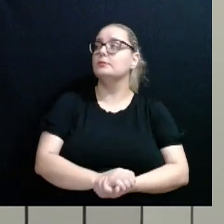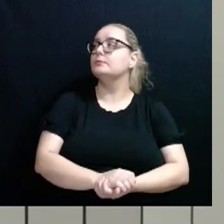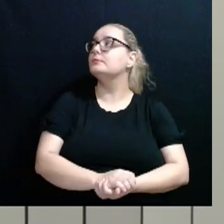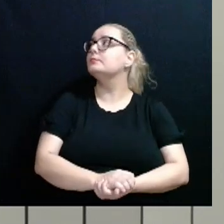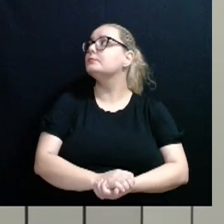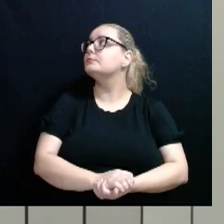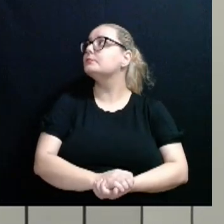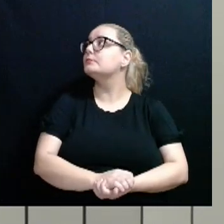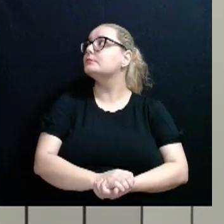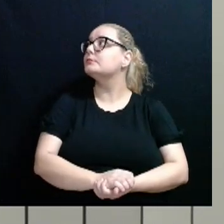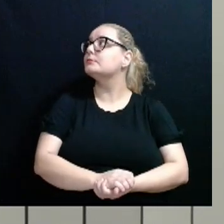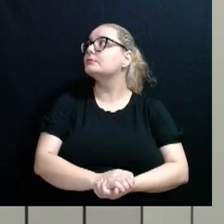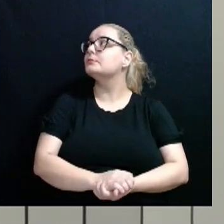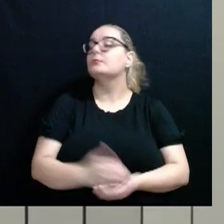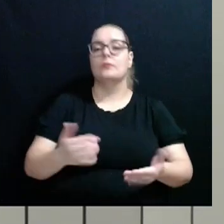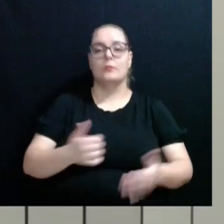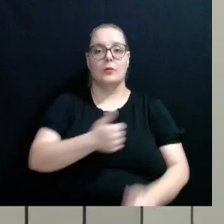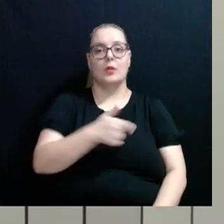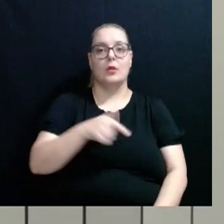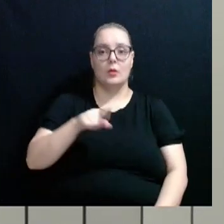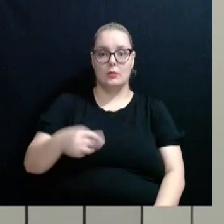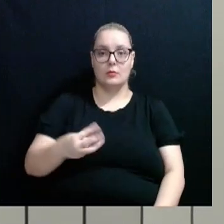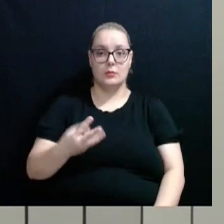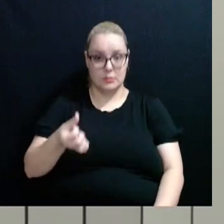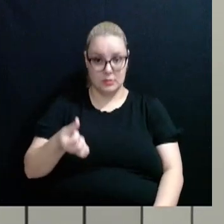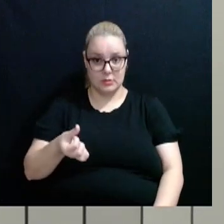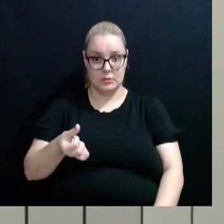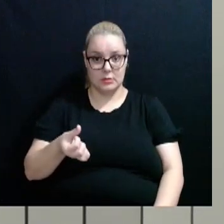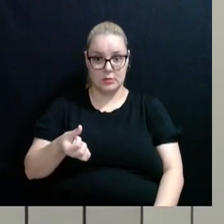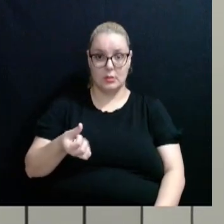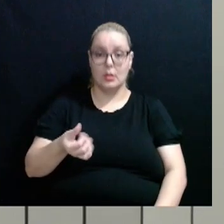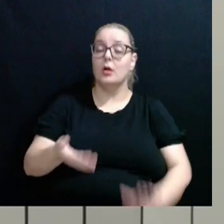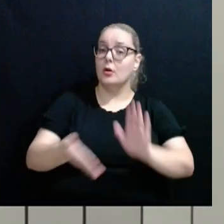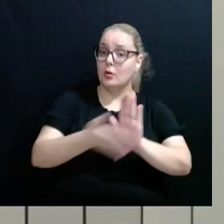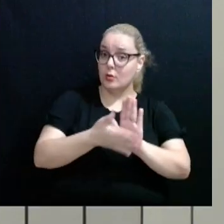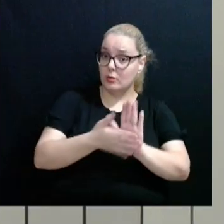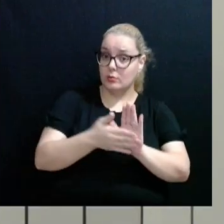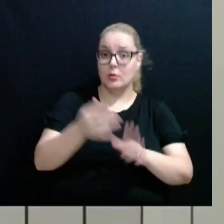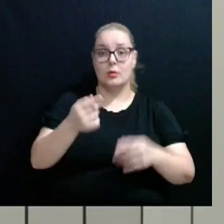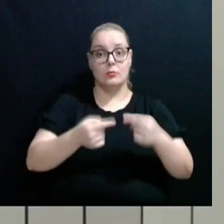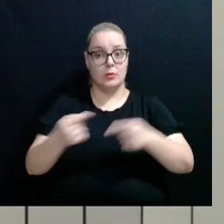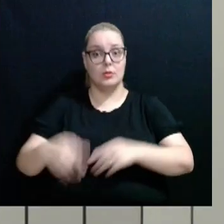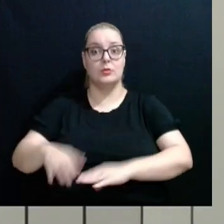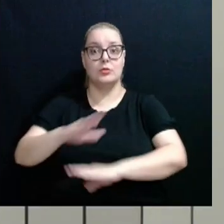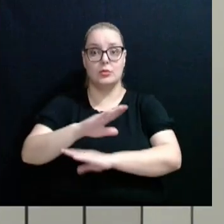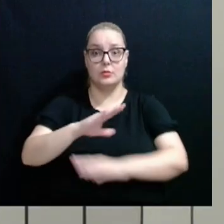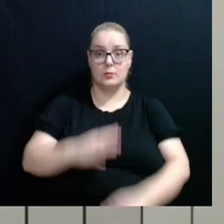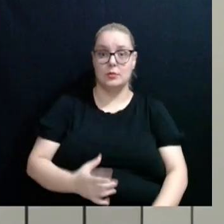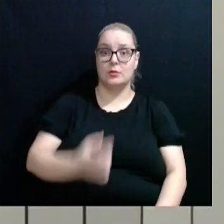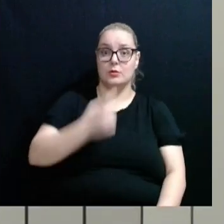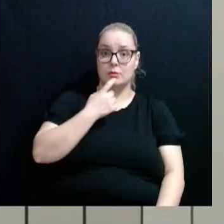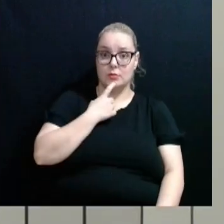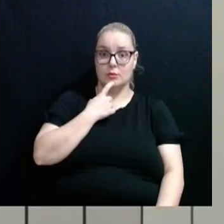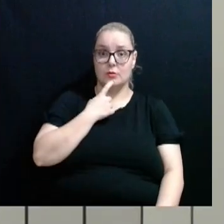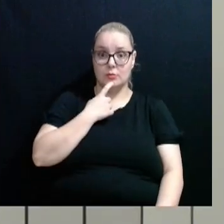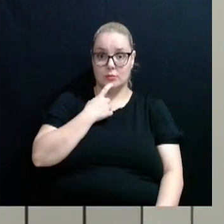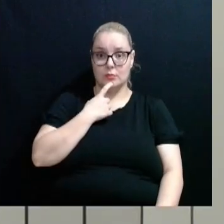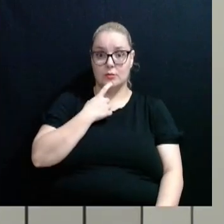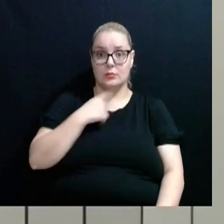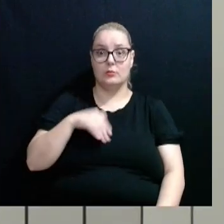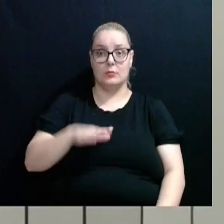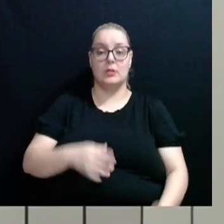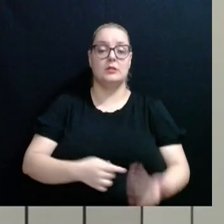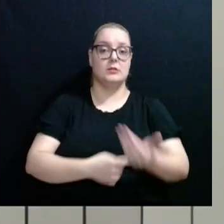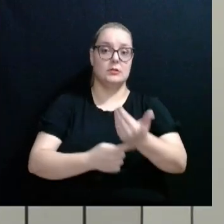Agora, 12h36 e uma proposta em discussão na Câmara de Campinas quer levar mais tecnologia ao atendimento